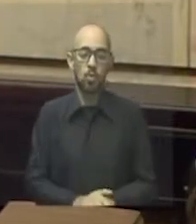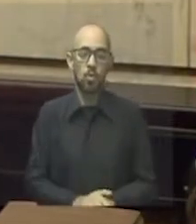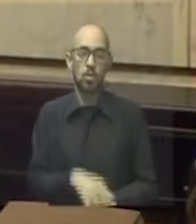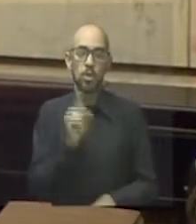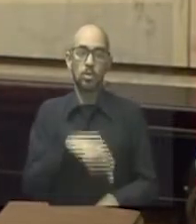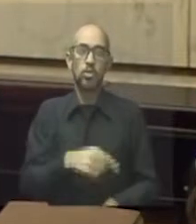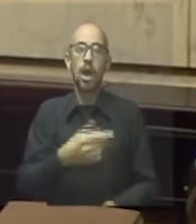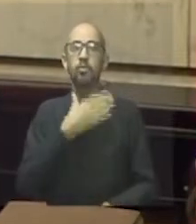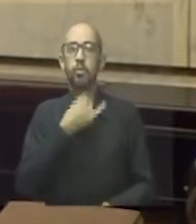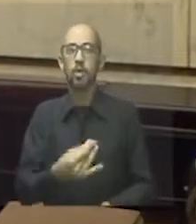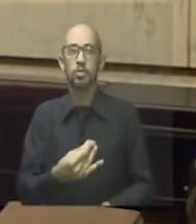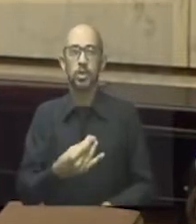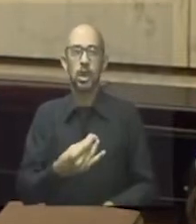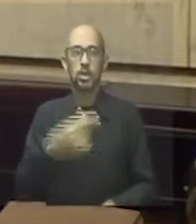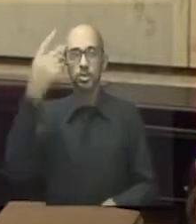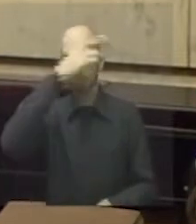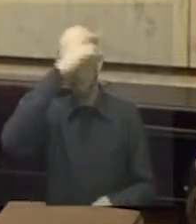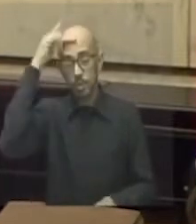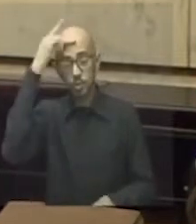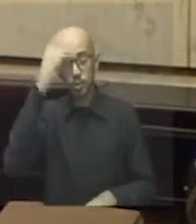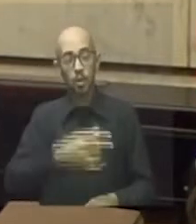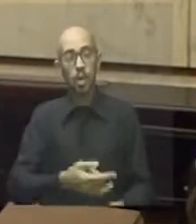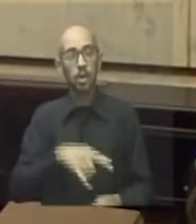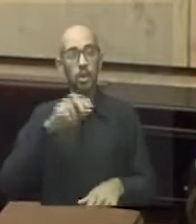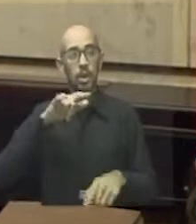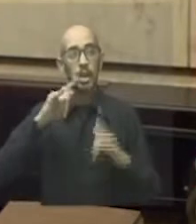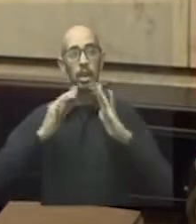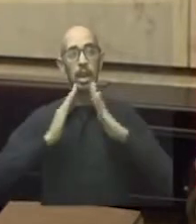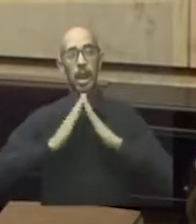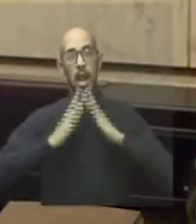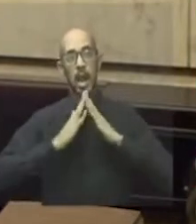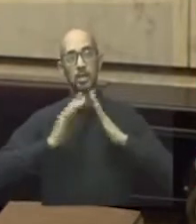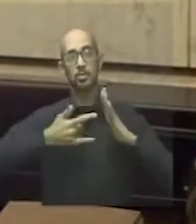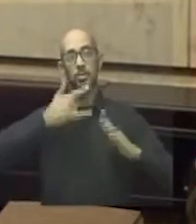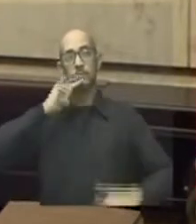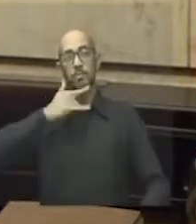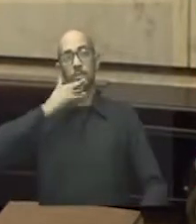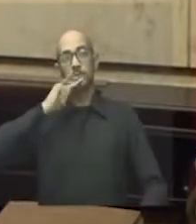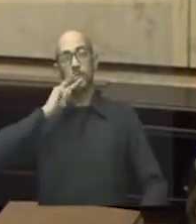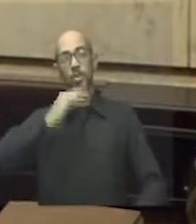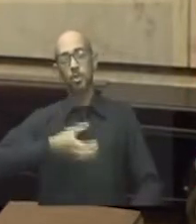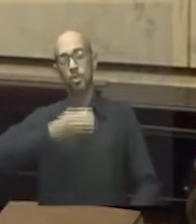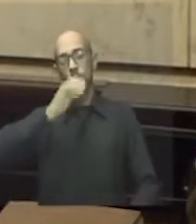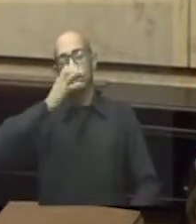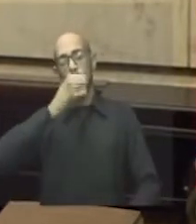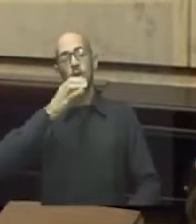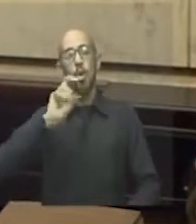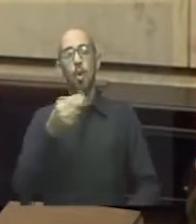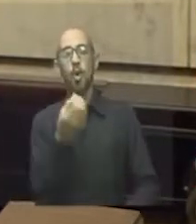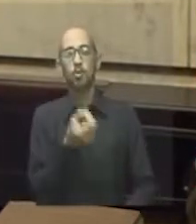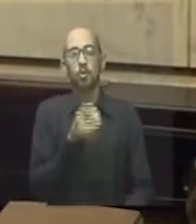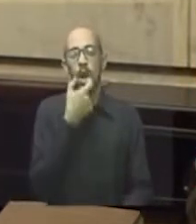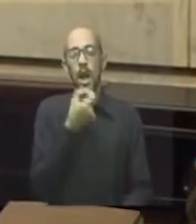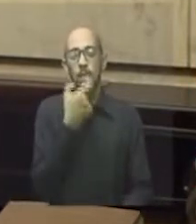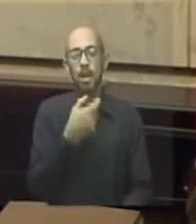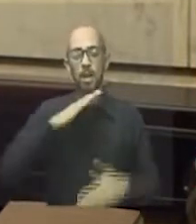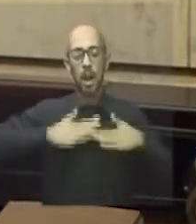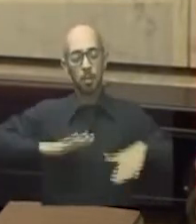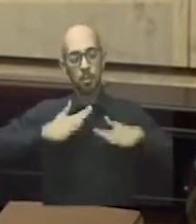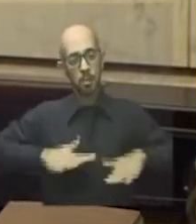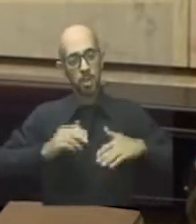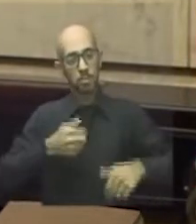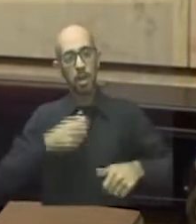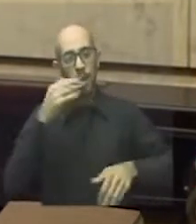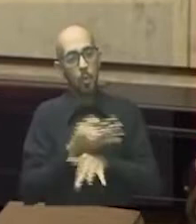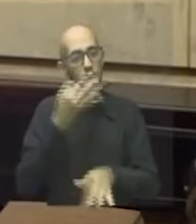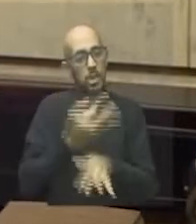hipocrisia de quem está em casa tomando seu uísque, de quem está em casa tomando seu Rivotril para aguentar uma realidade muito melhor do que